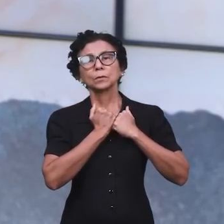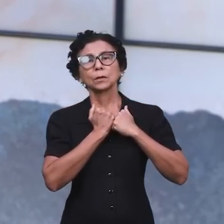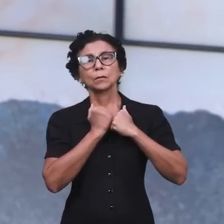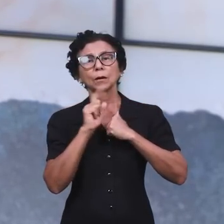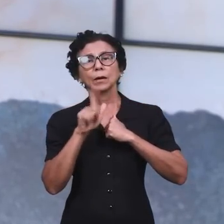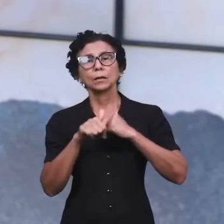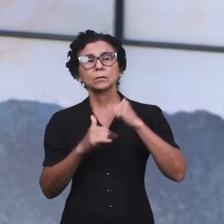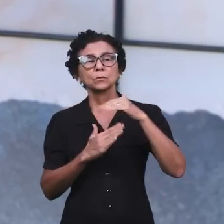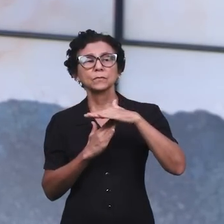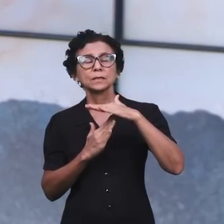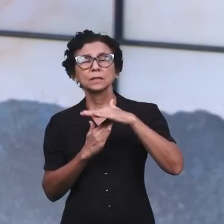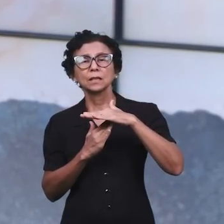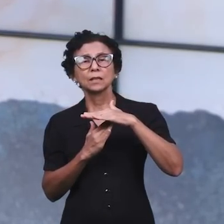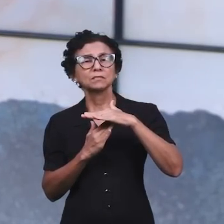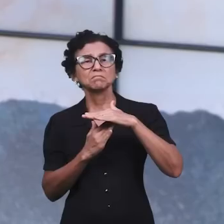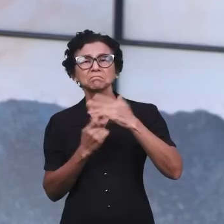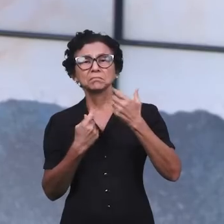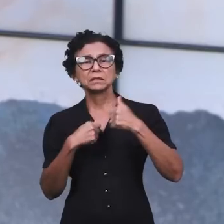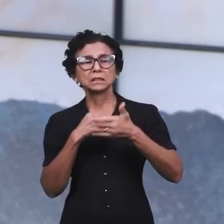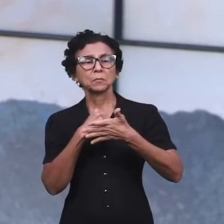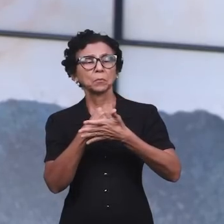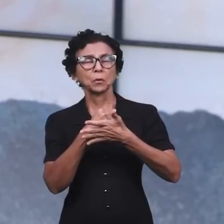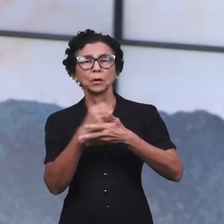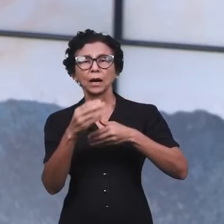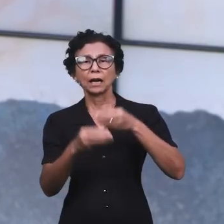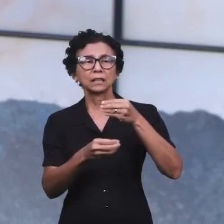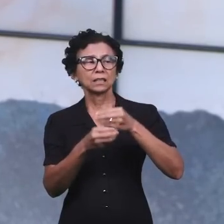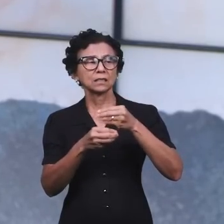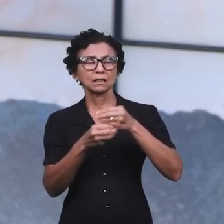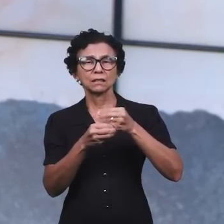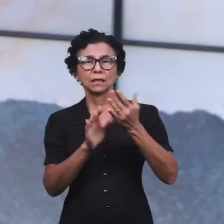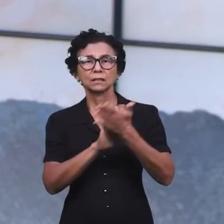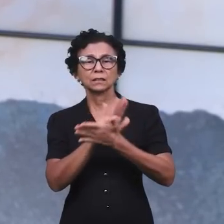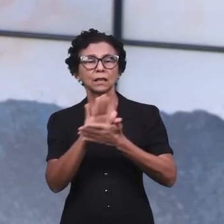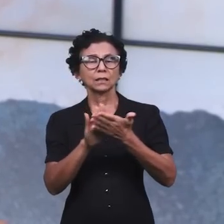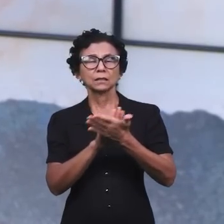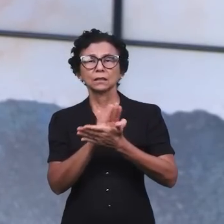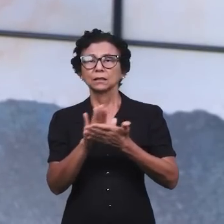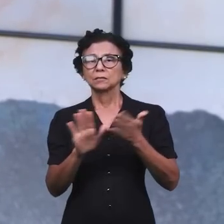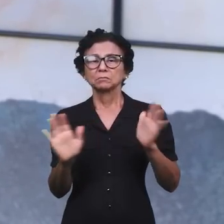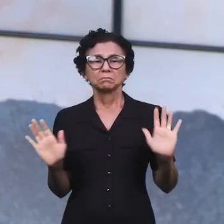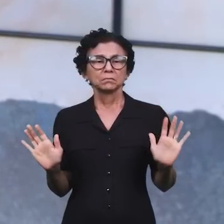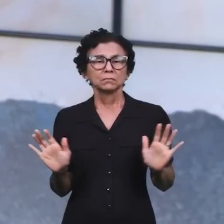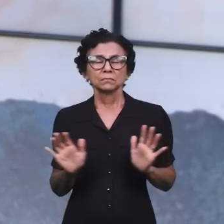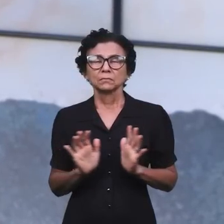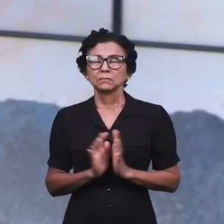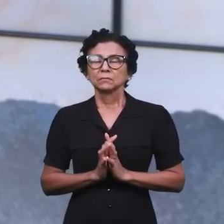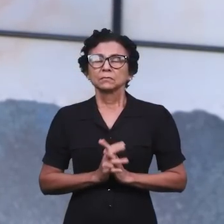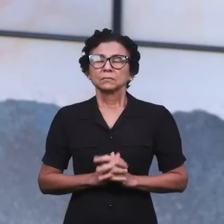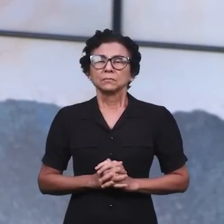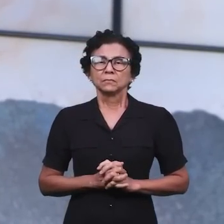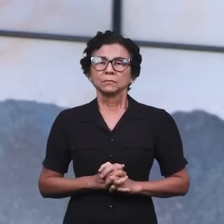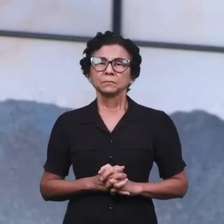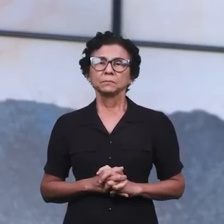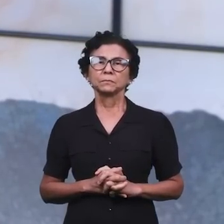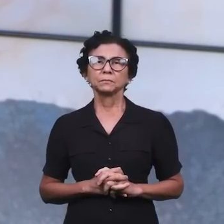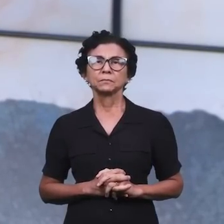de um acréscimo, não precisa de um apoio, de qualquer tipo de outro